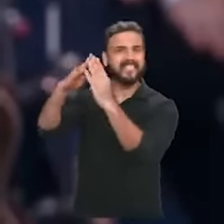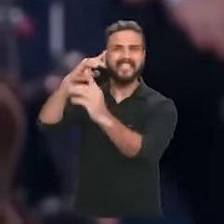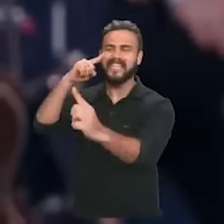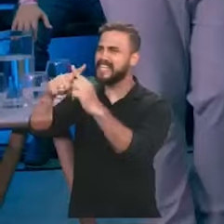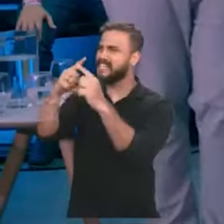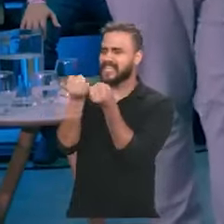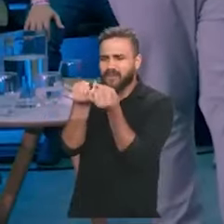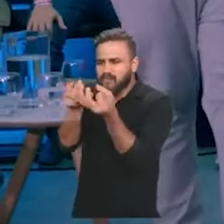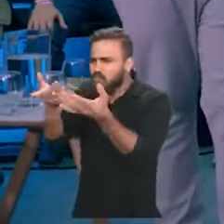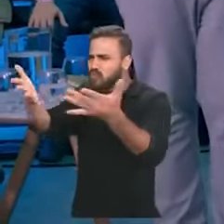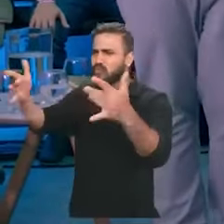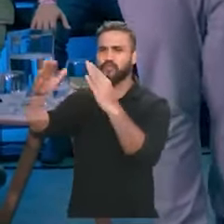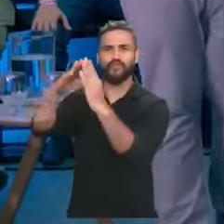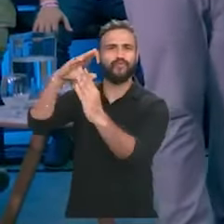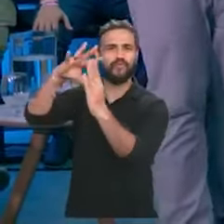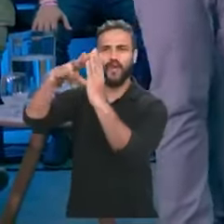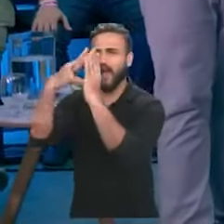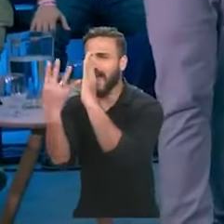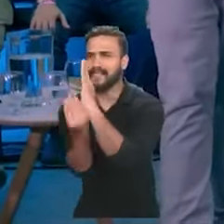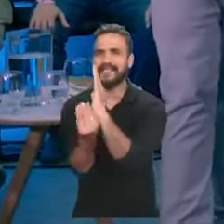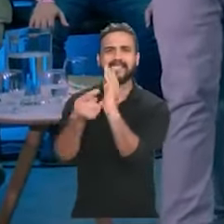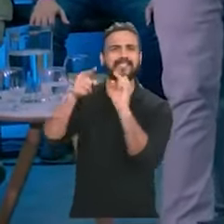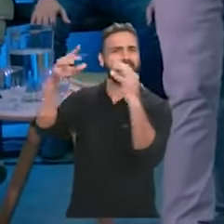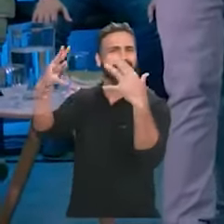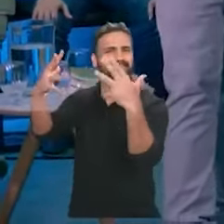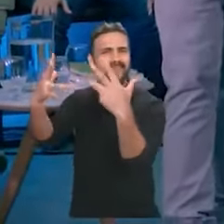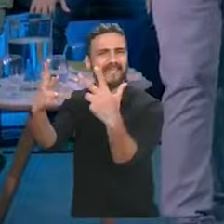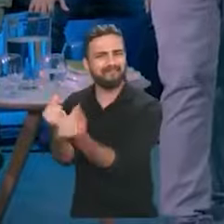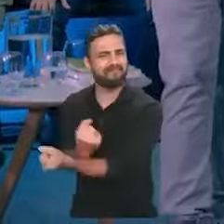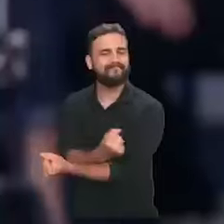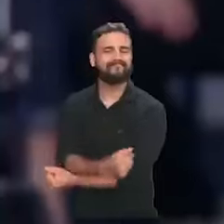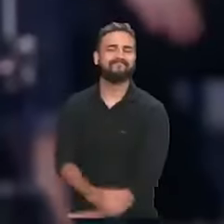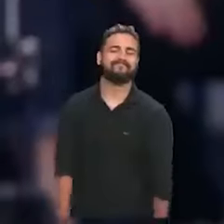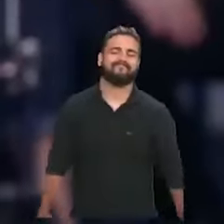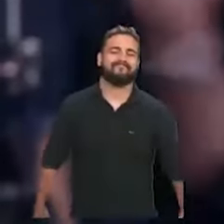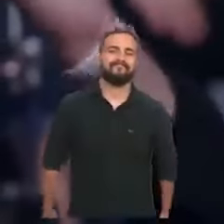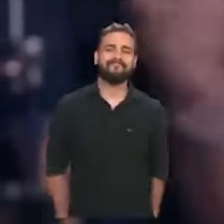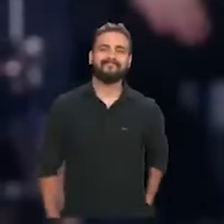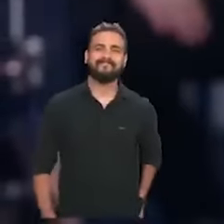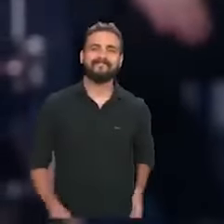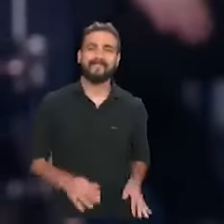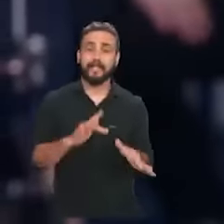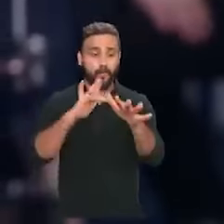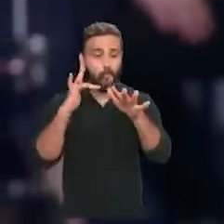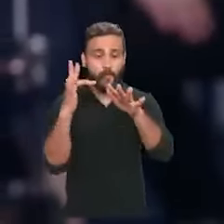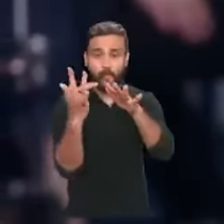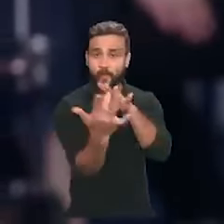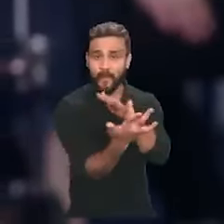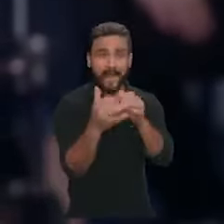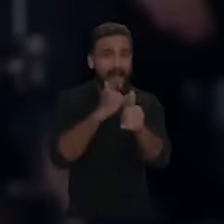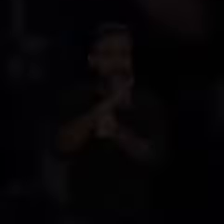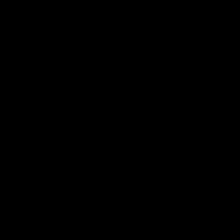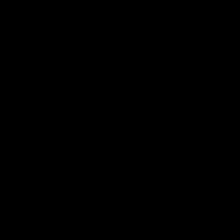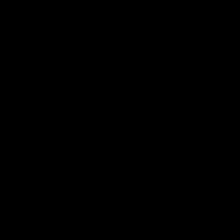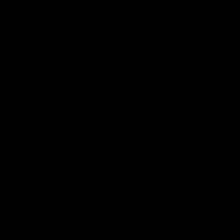eu agradeço a Deus porque essa plataforma enorme, né, que a mídia social está permitindo isso.